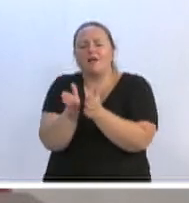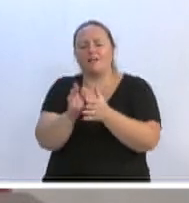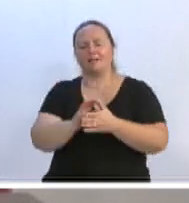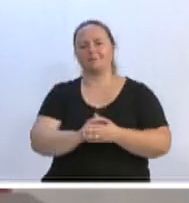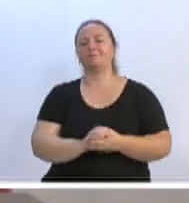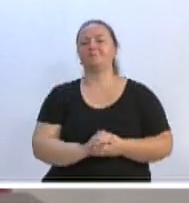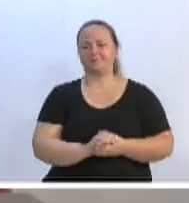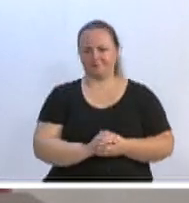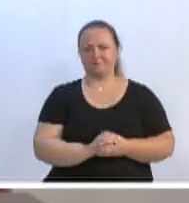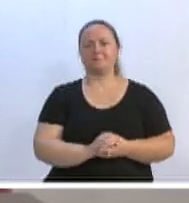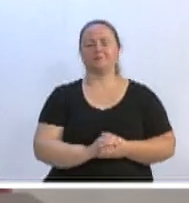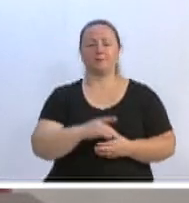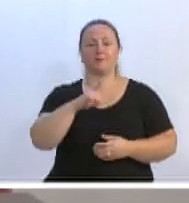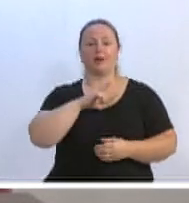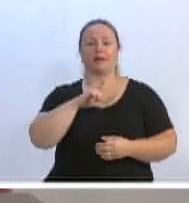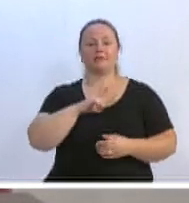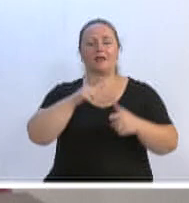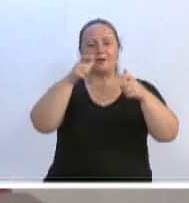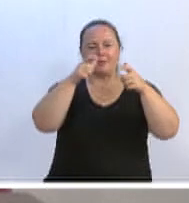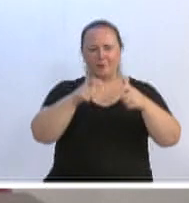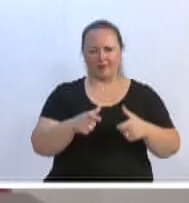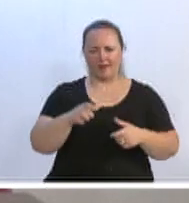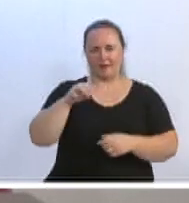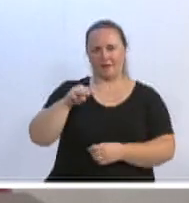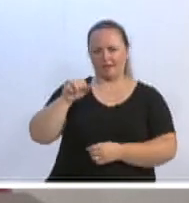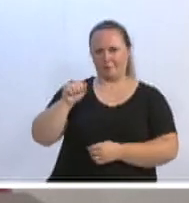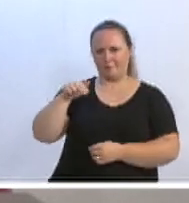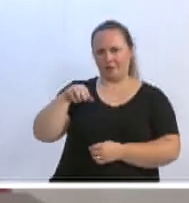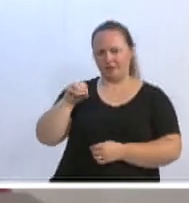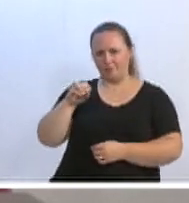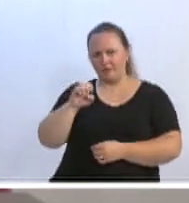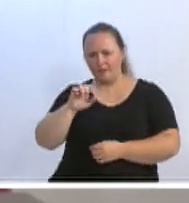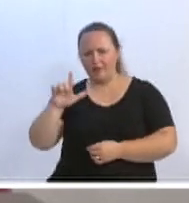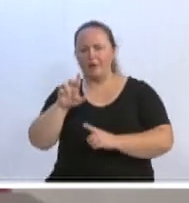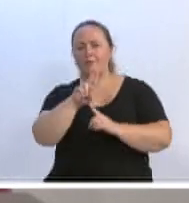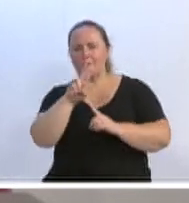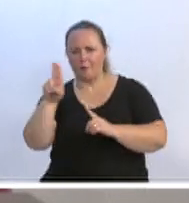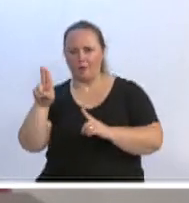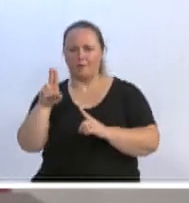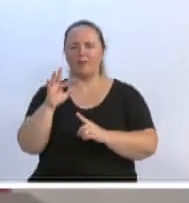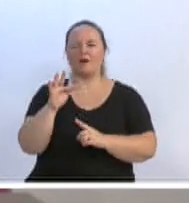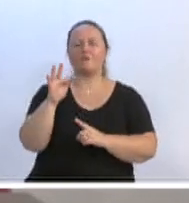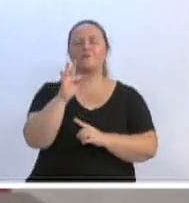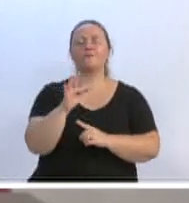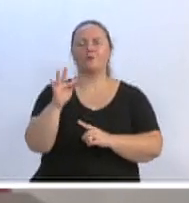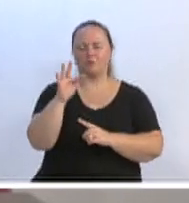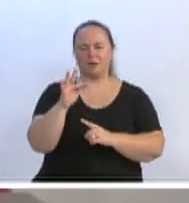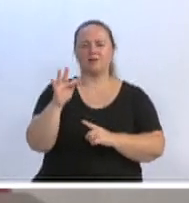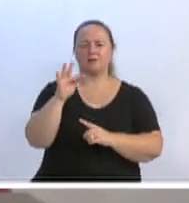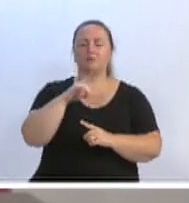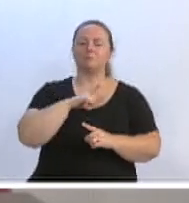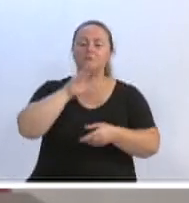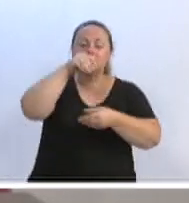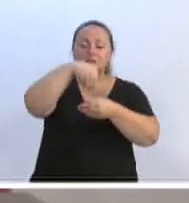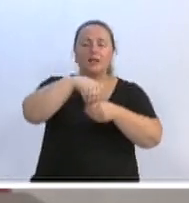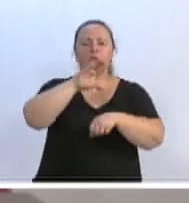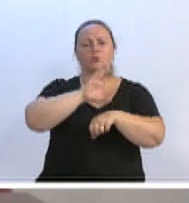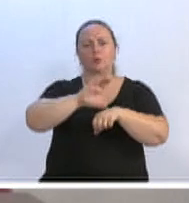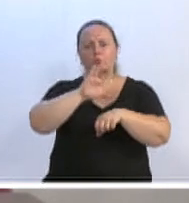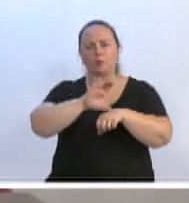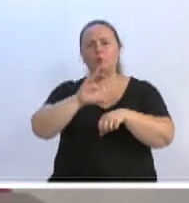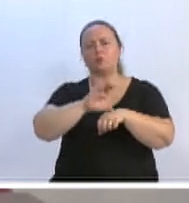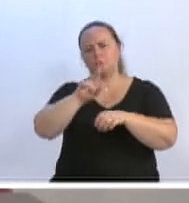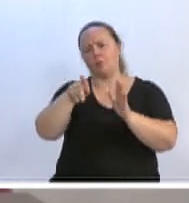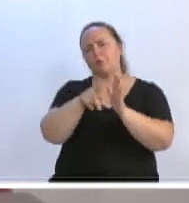Barros, são oferecidos cursos profissionalizantes diversos. Poderia citar